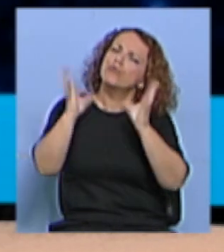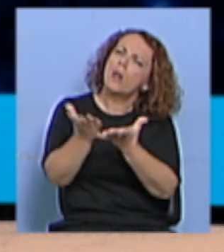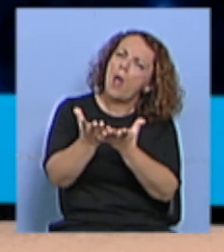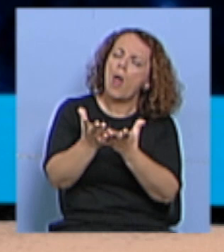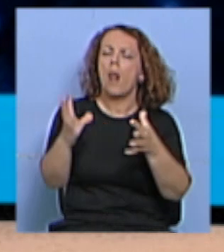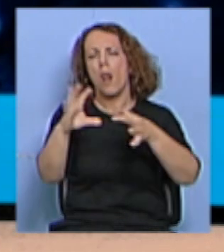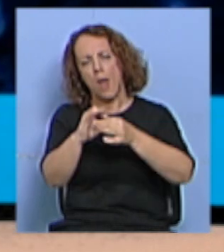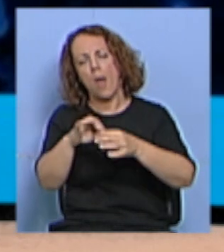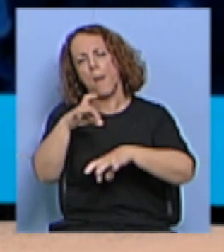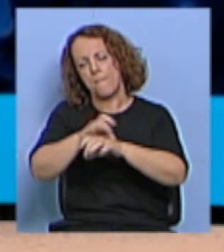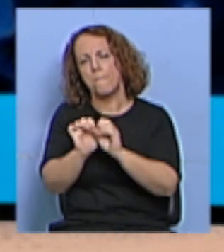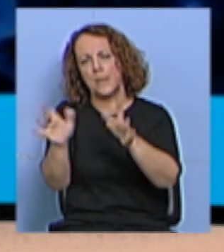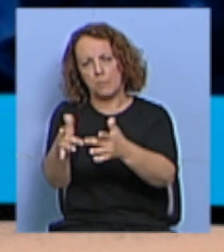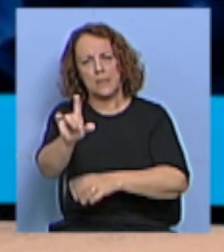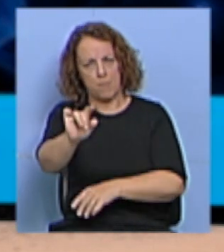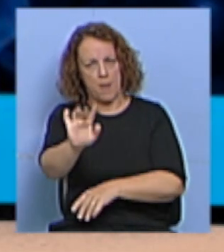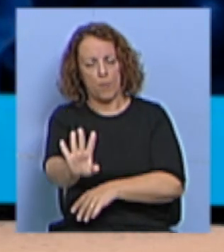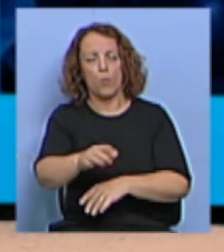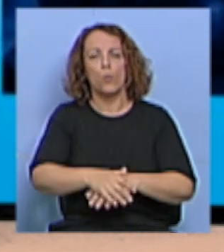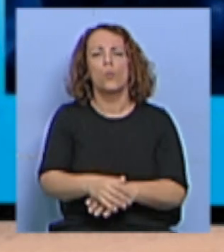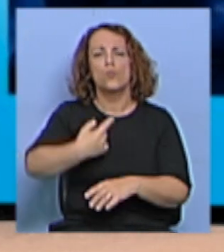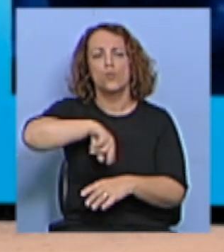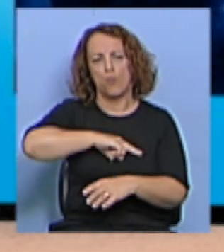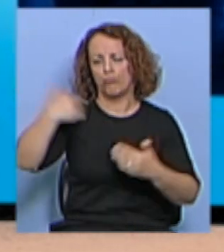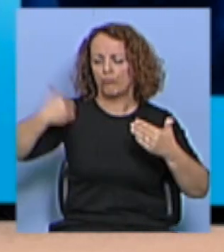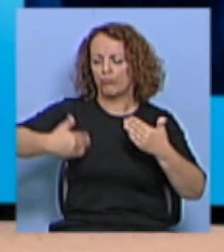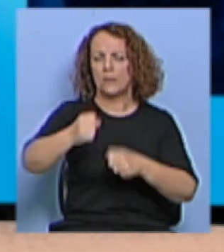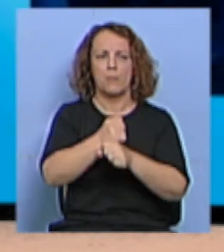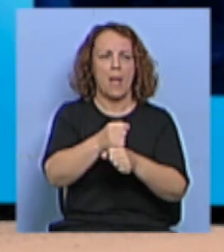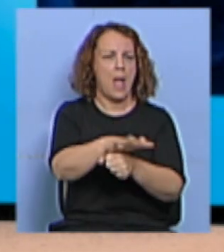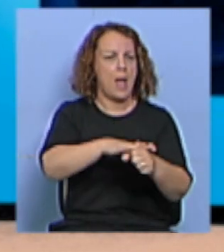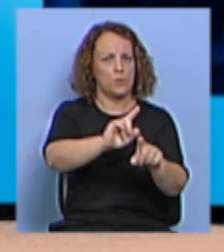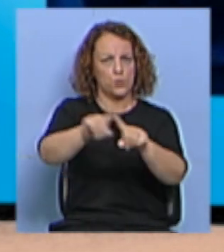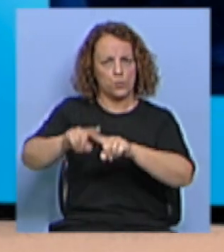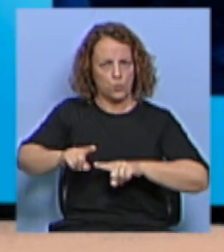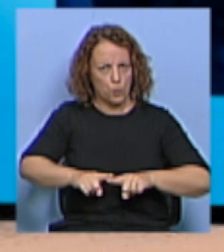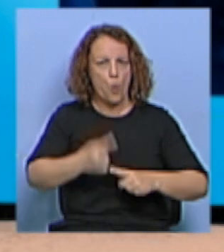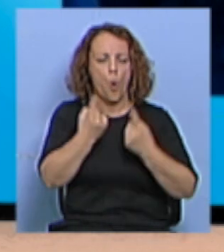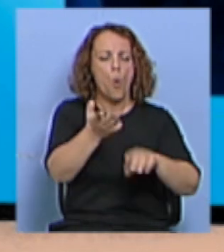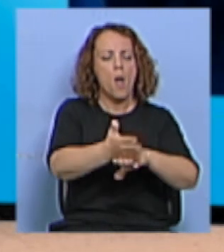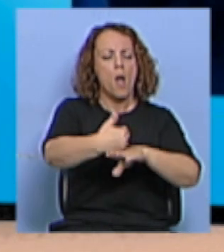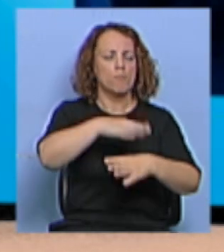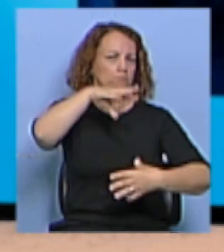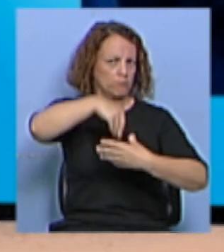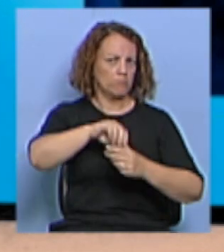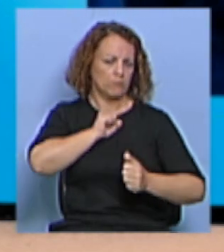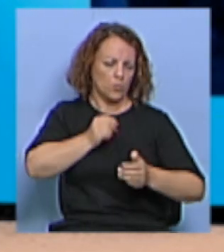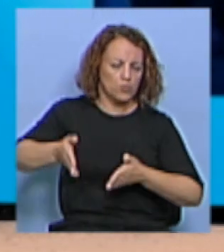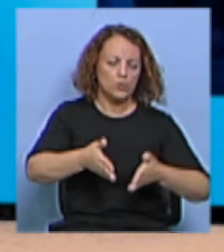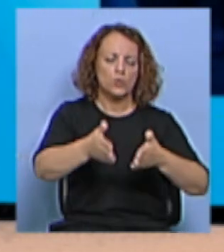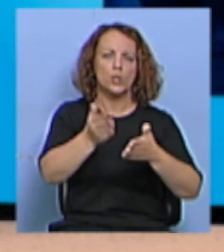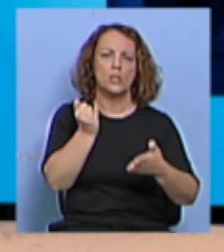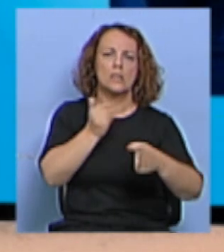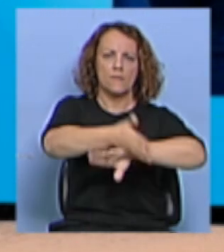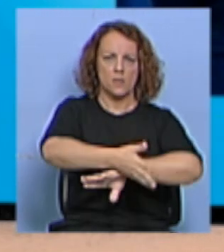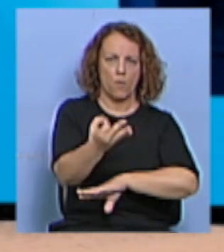sim, também. em geral, nós temos trabalhado em várias áreas, sendo que alguns setores são setores que fazem parte da nossa estratégia de intervenção,